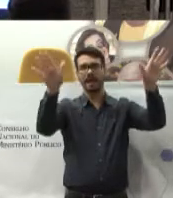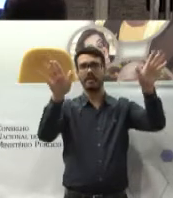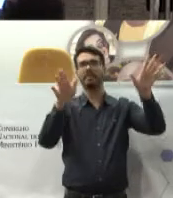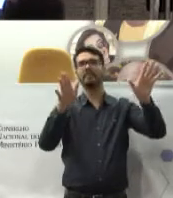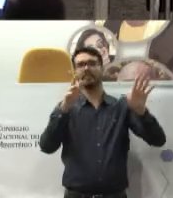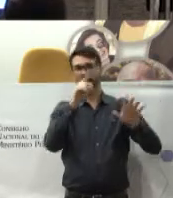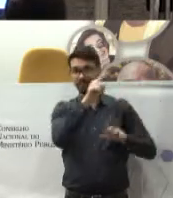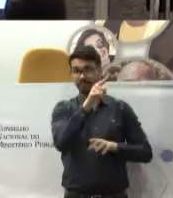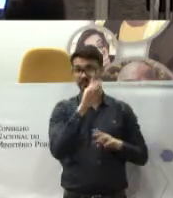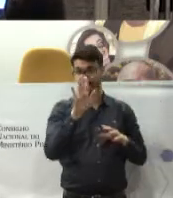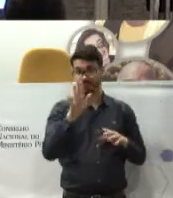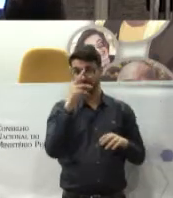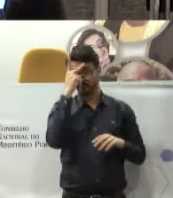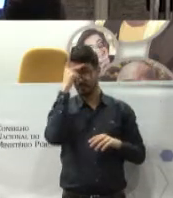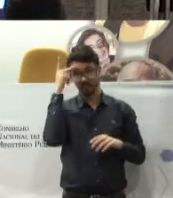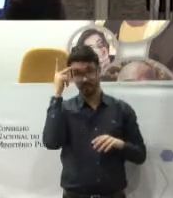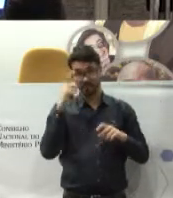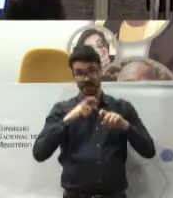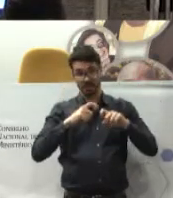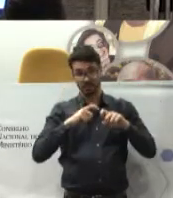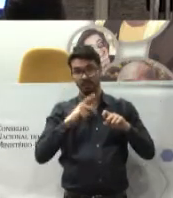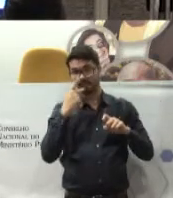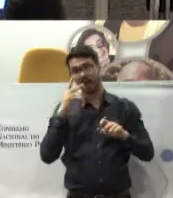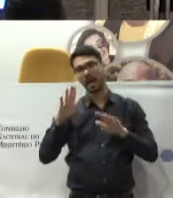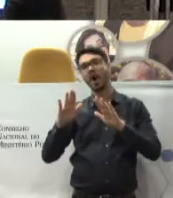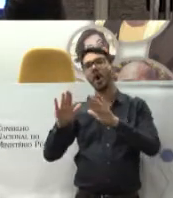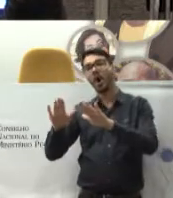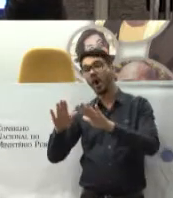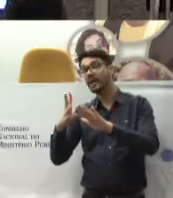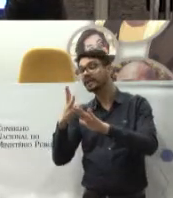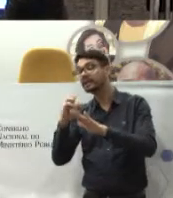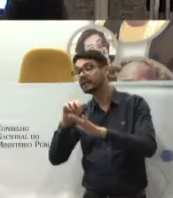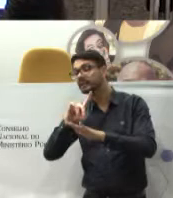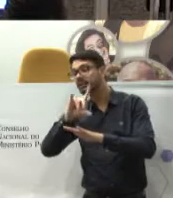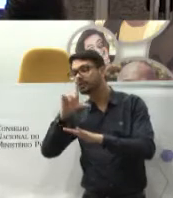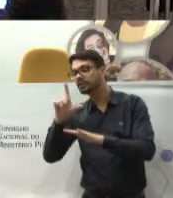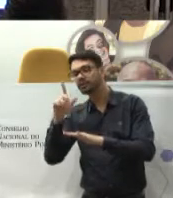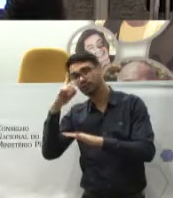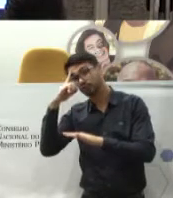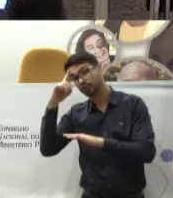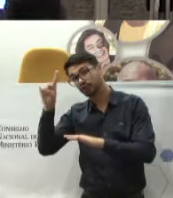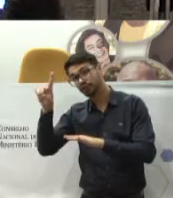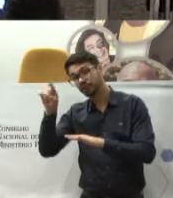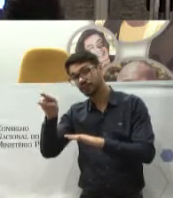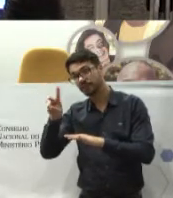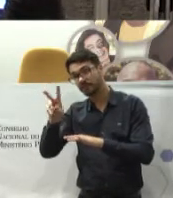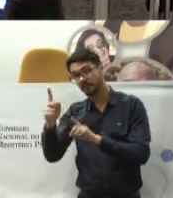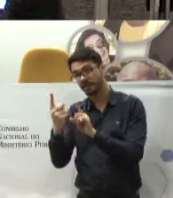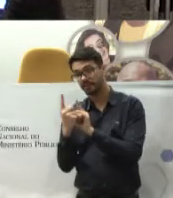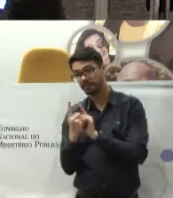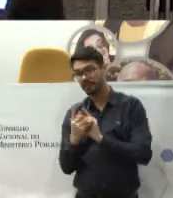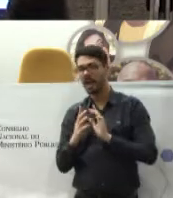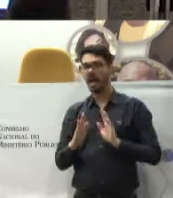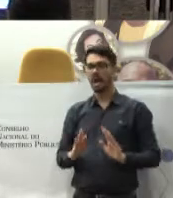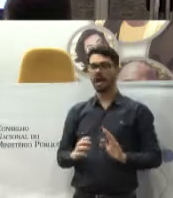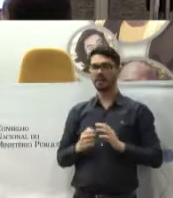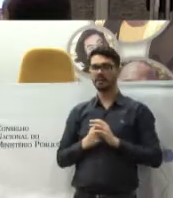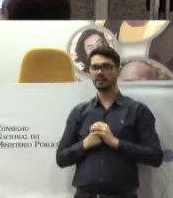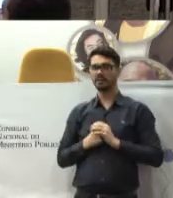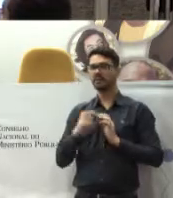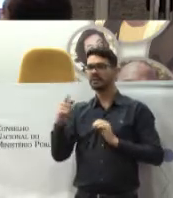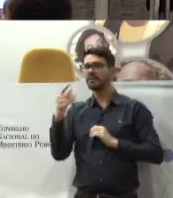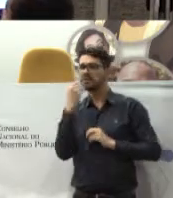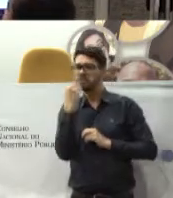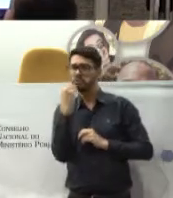paciente, daqui a 30 dias será atendido. Muitas vezes se conforma, mas não sabemos. Ah, mas fulano, você podia